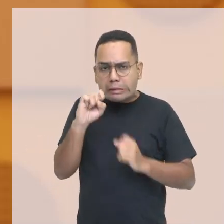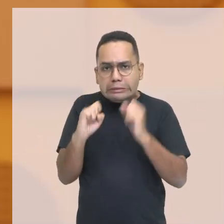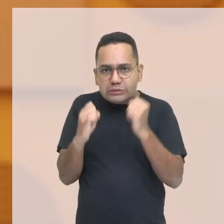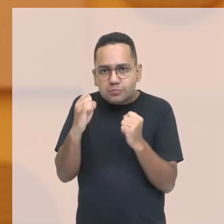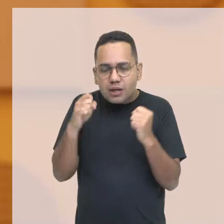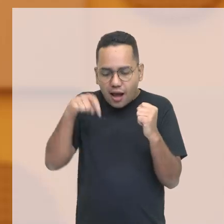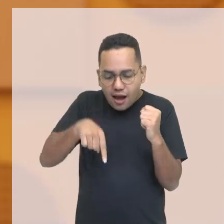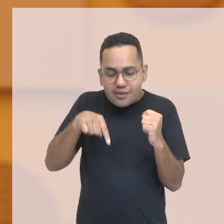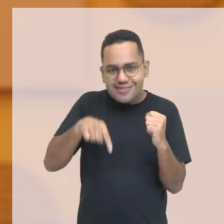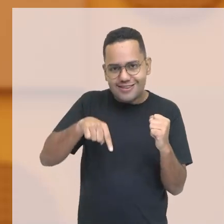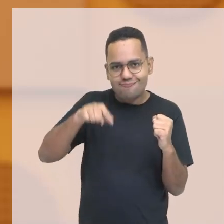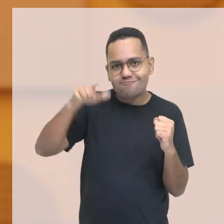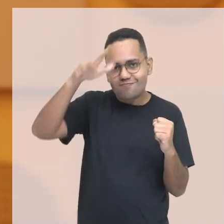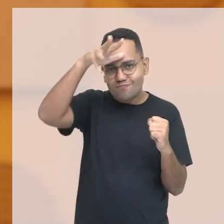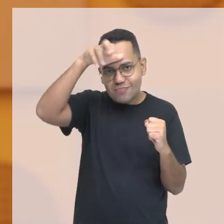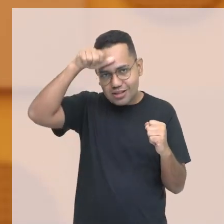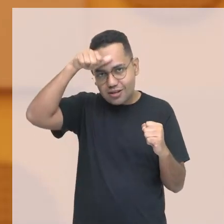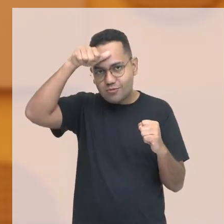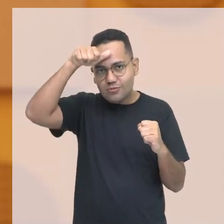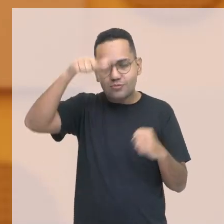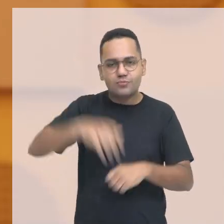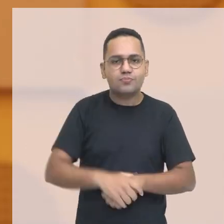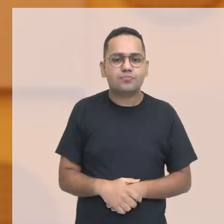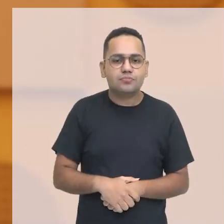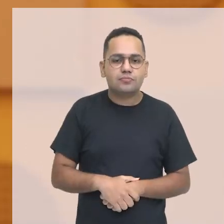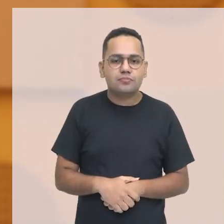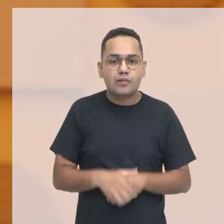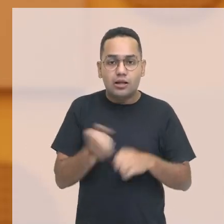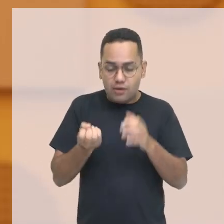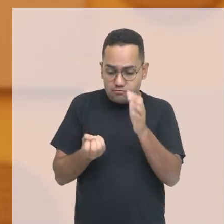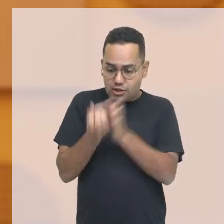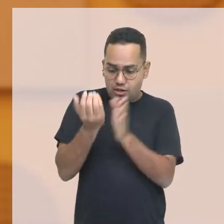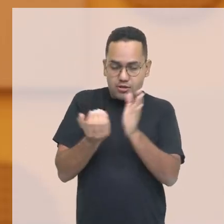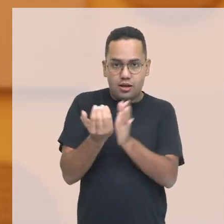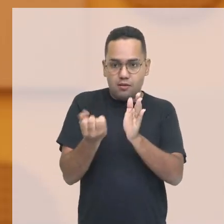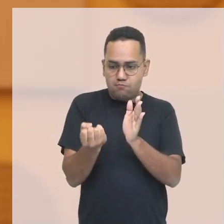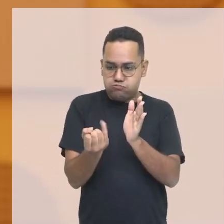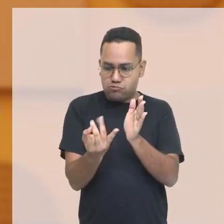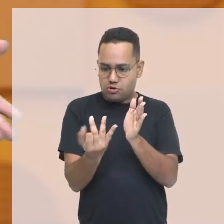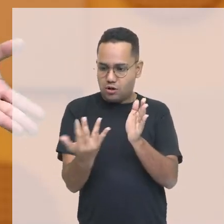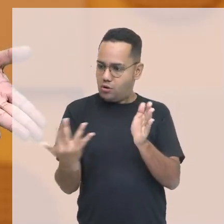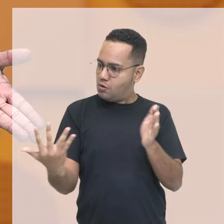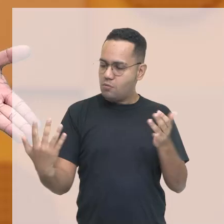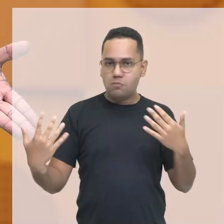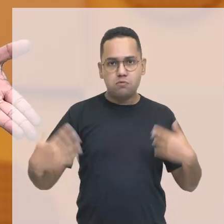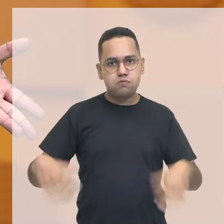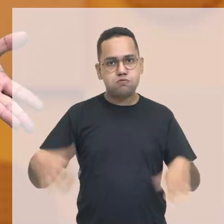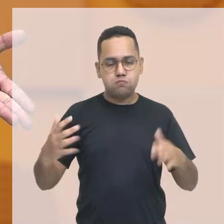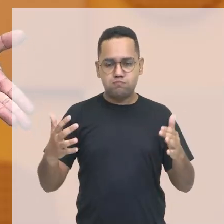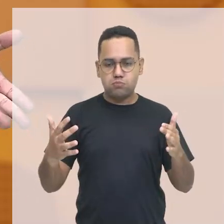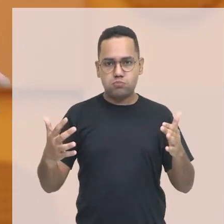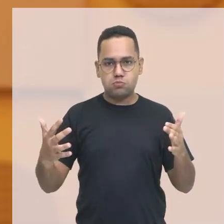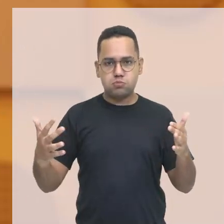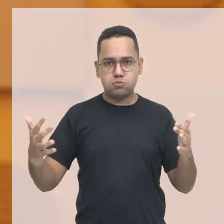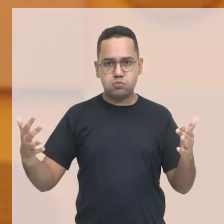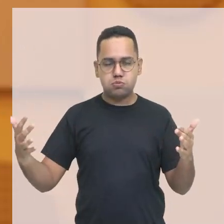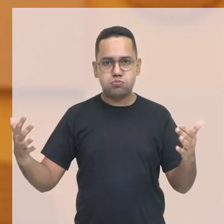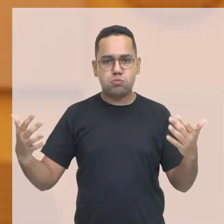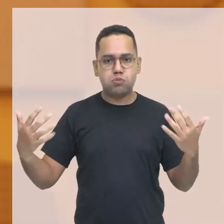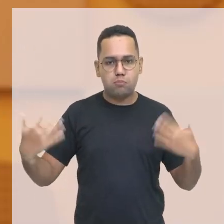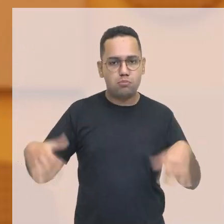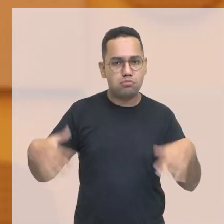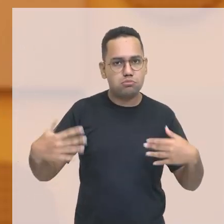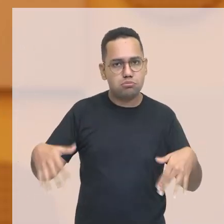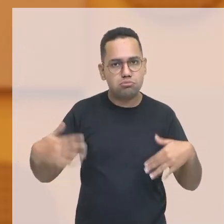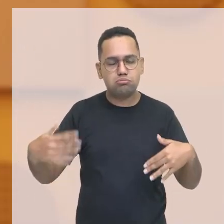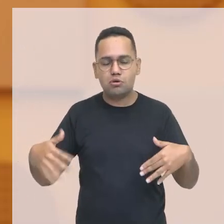toda Manaus e continua produzindo mais e mais. O que o empresário faz então, professor? É óbvio, ele vai buscar outra